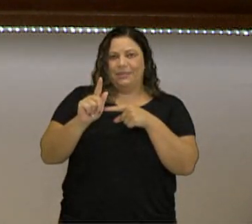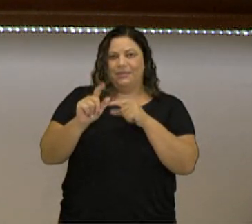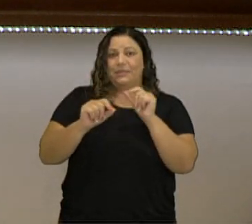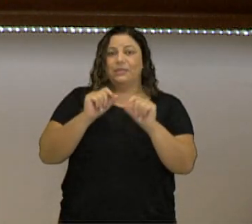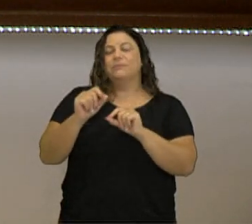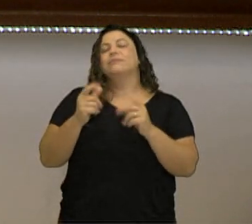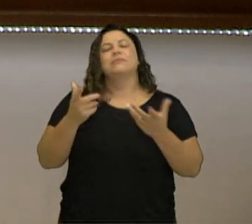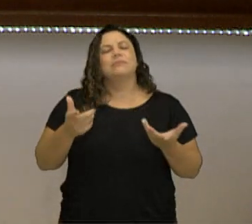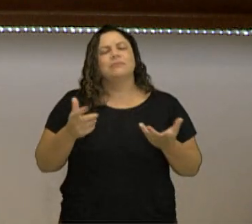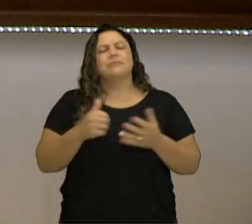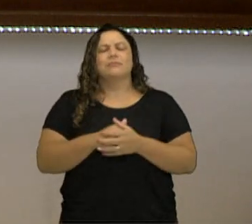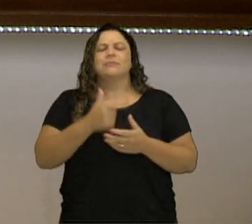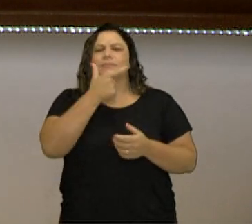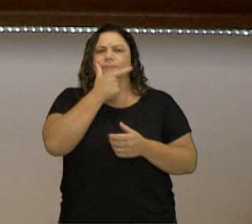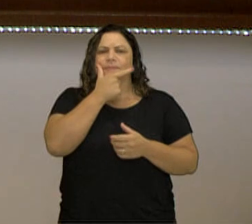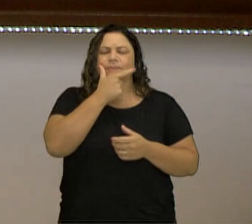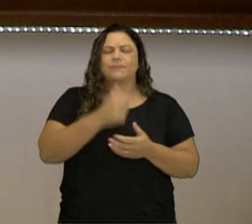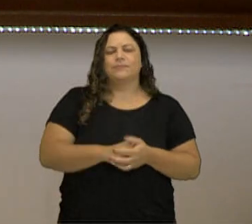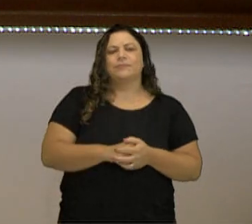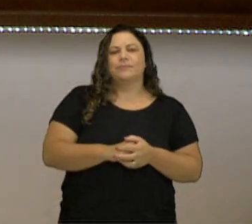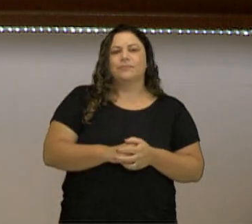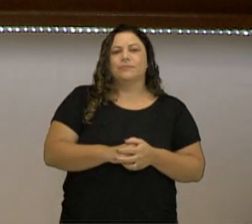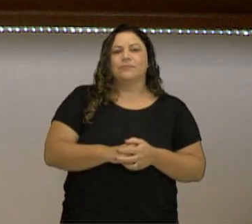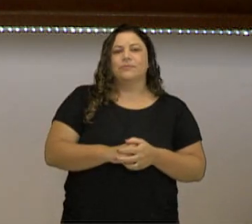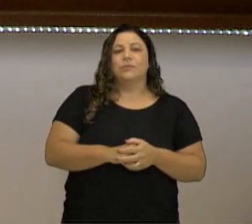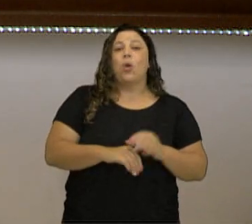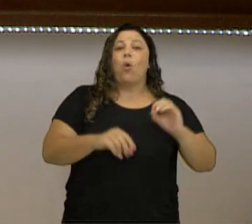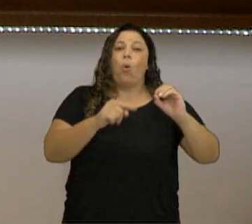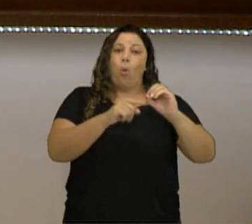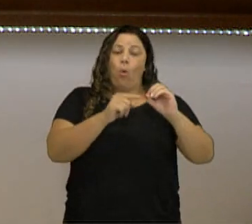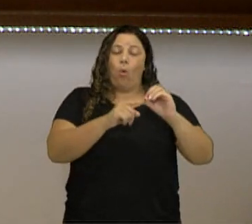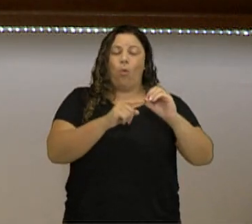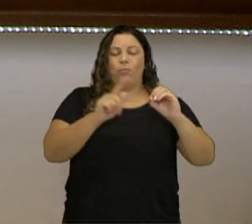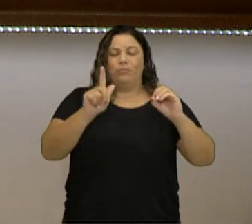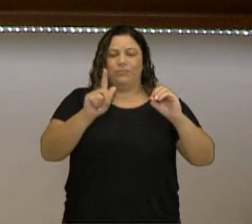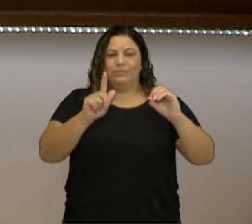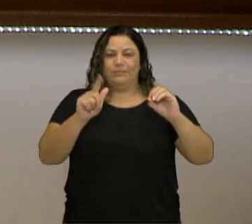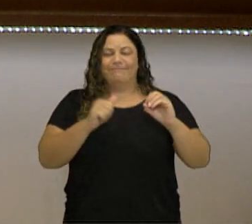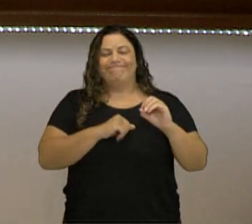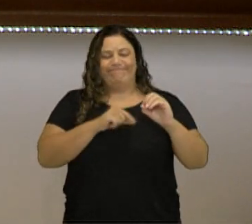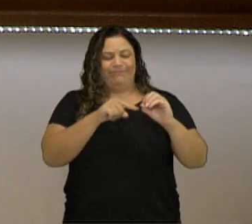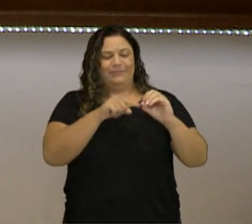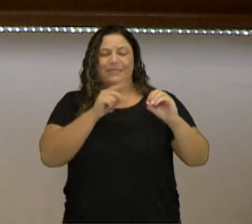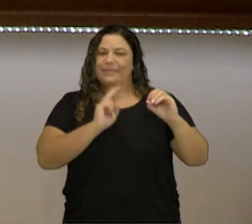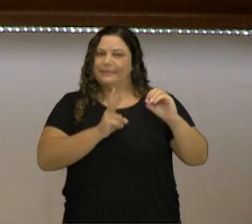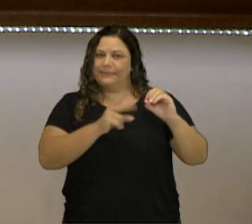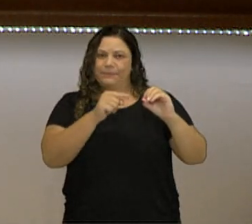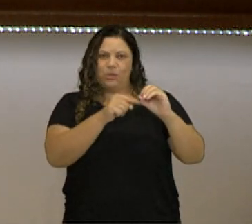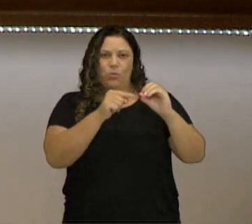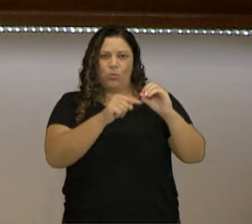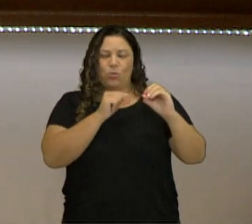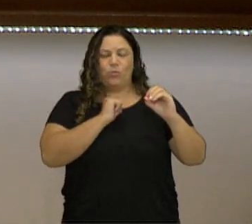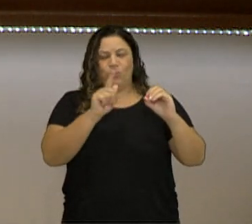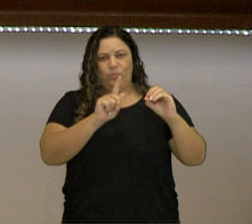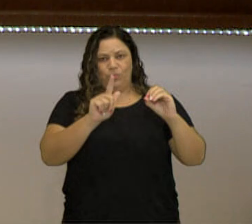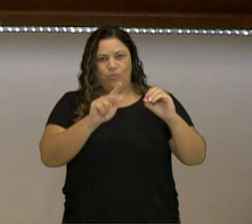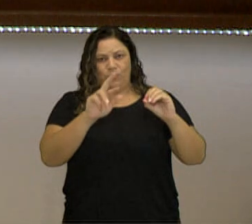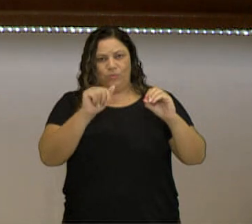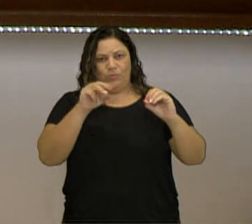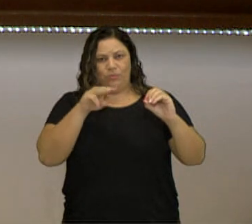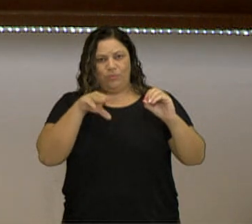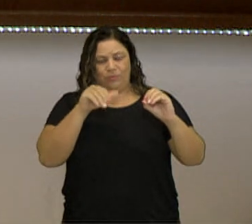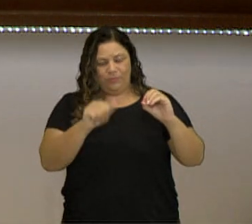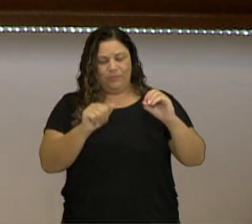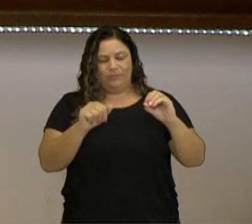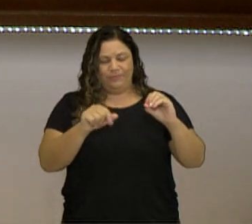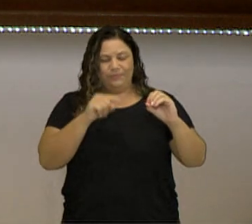queijo, 200 gramas de carne moída e não 200, 300 gramas. Tá errado, tá?